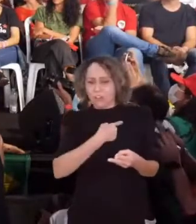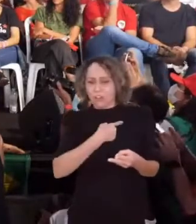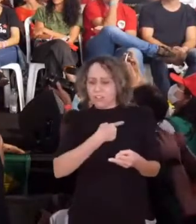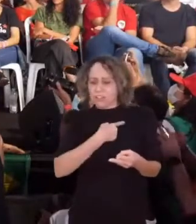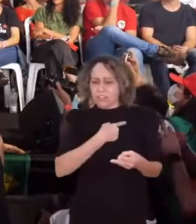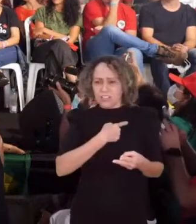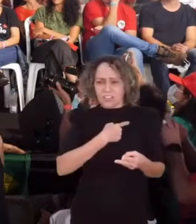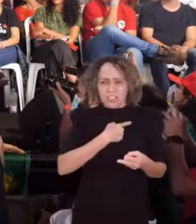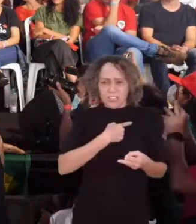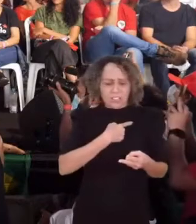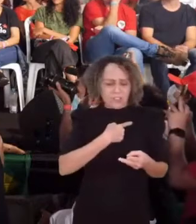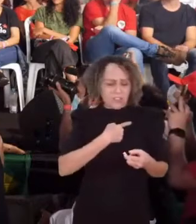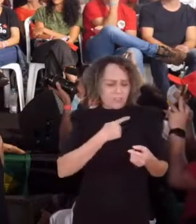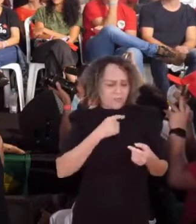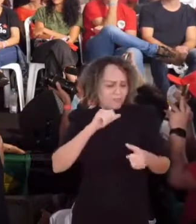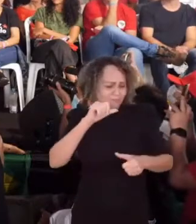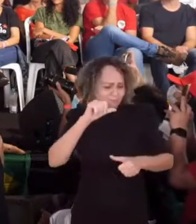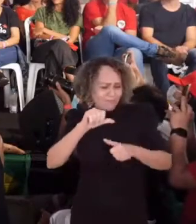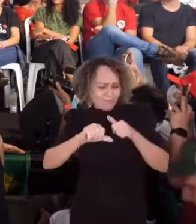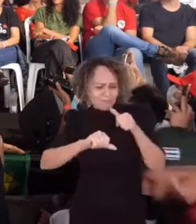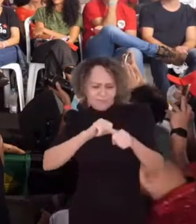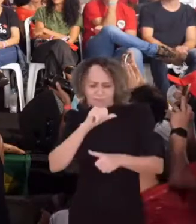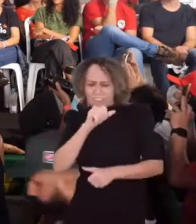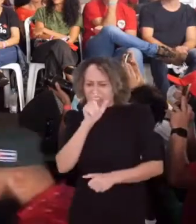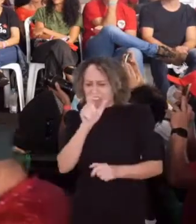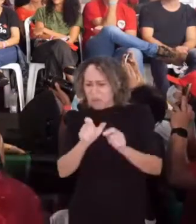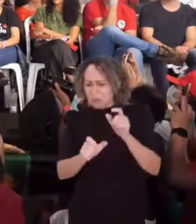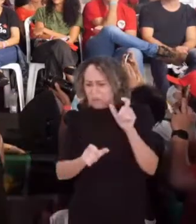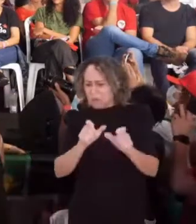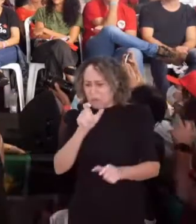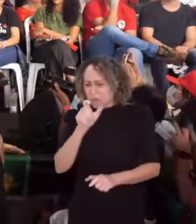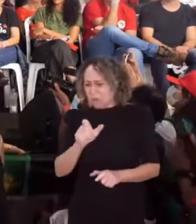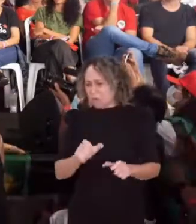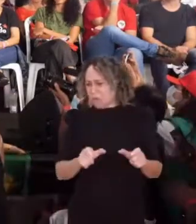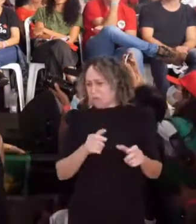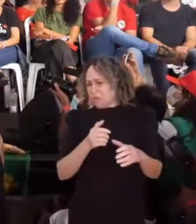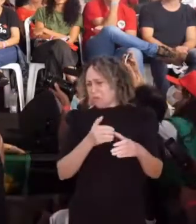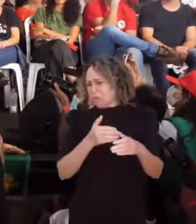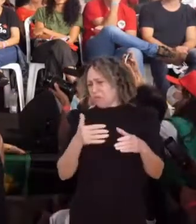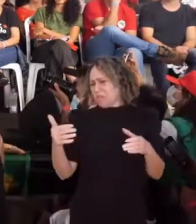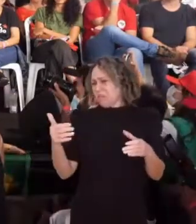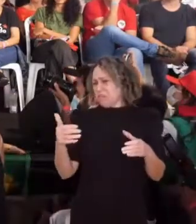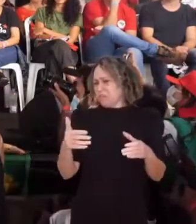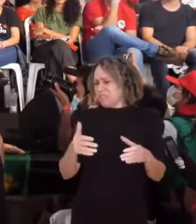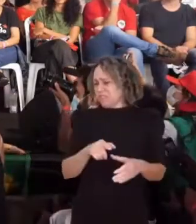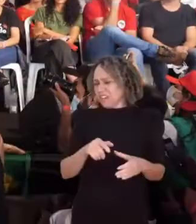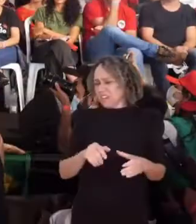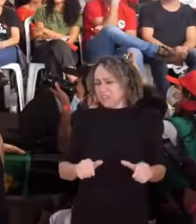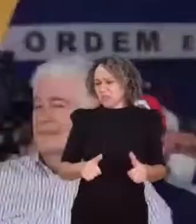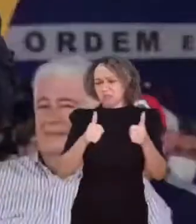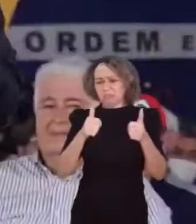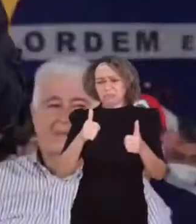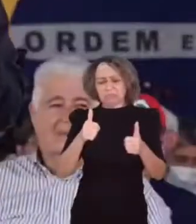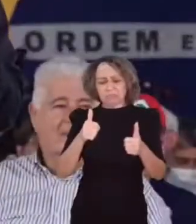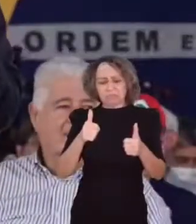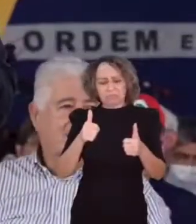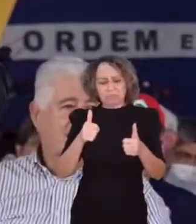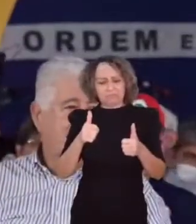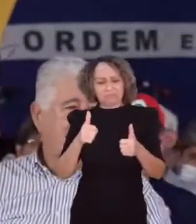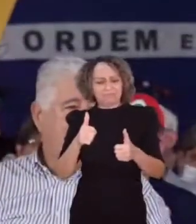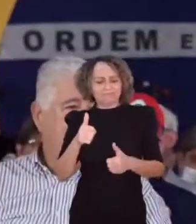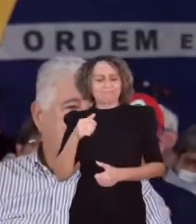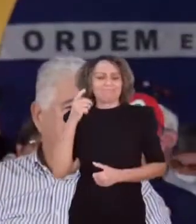estão eleitos e se a gente não mudar a qualidade dos senadores. Eu posso dizer para vocês uma